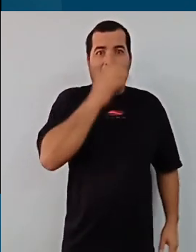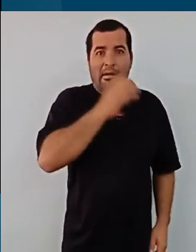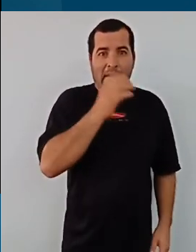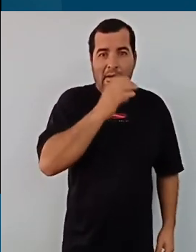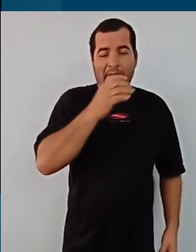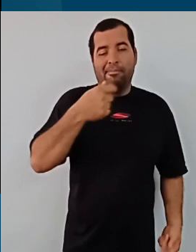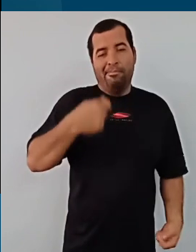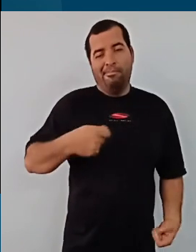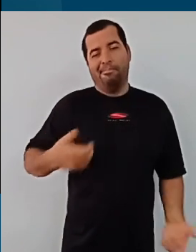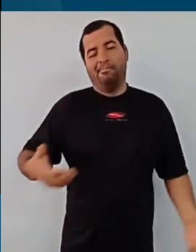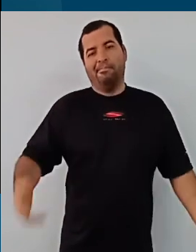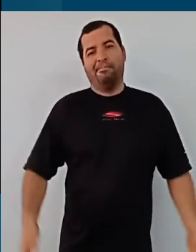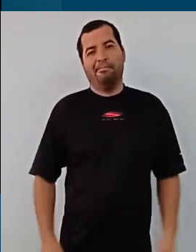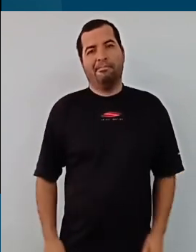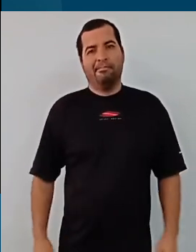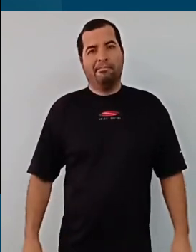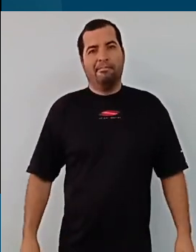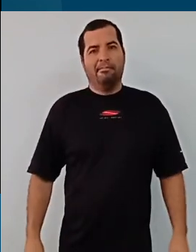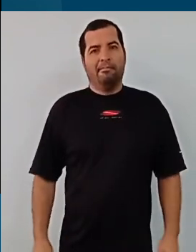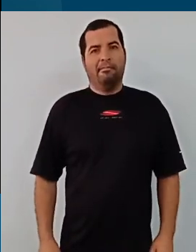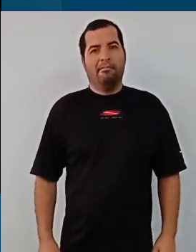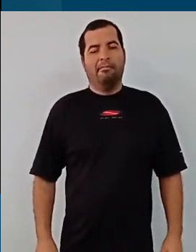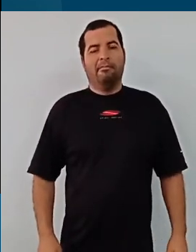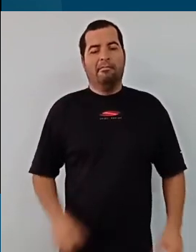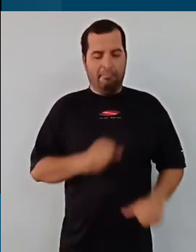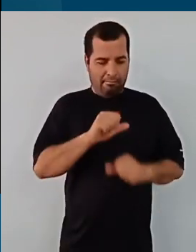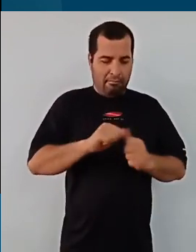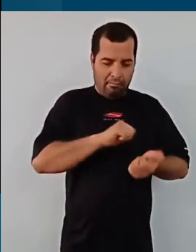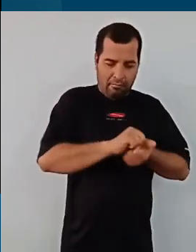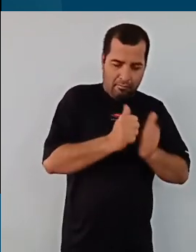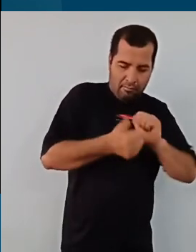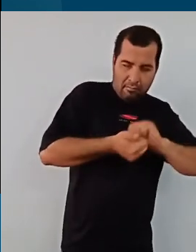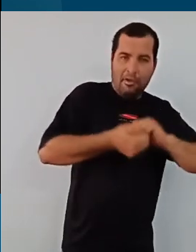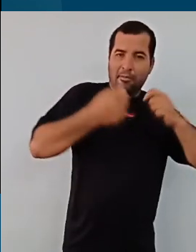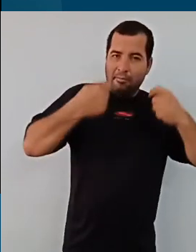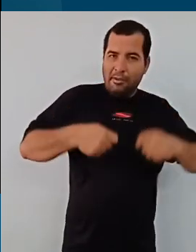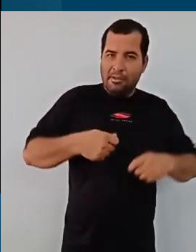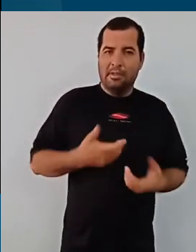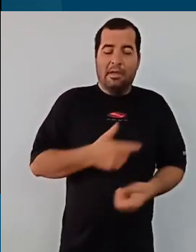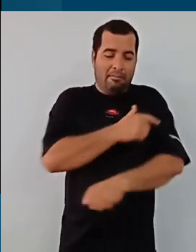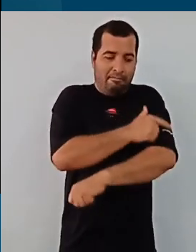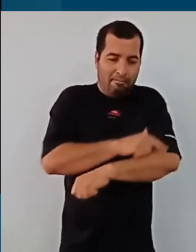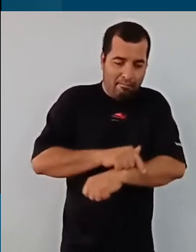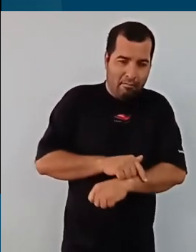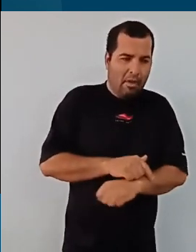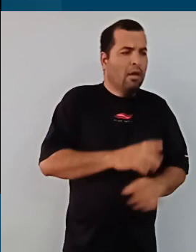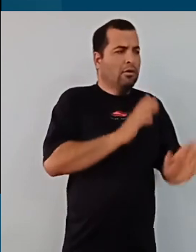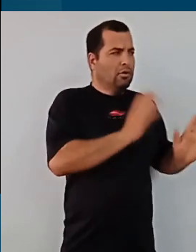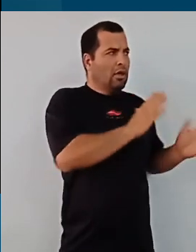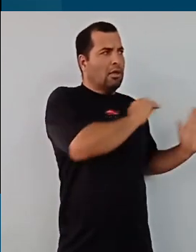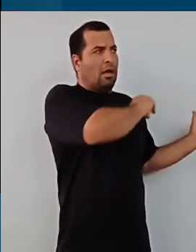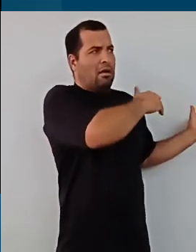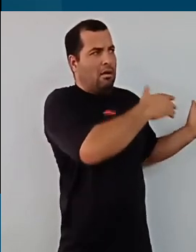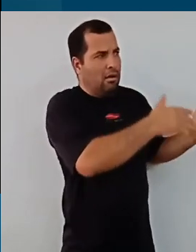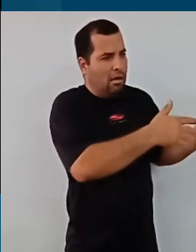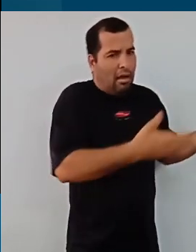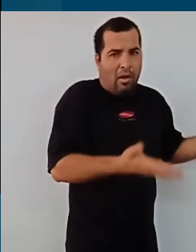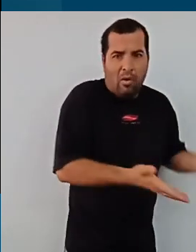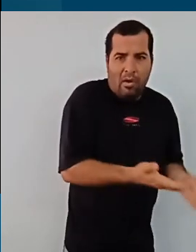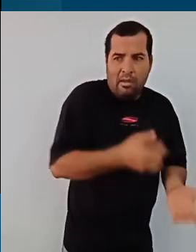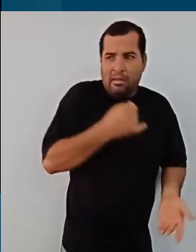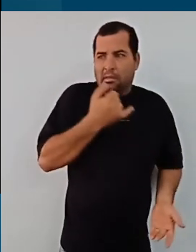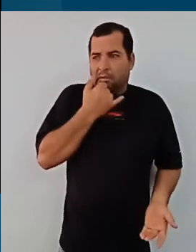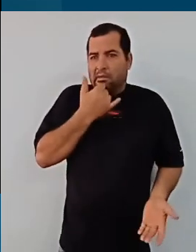emergência. E tem que ser uma emergência muito respeitosa. Não achar que tudo que a gente já fez já deu para fazer,